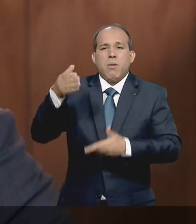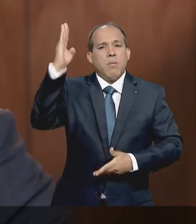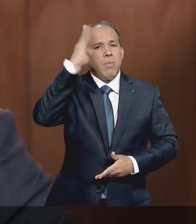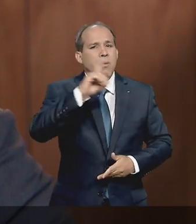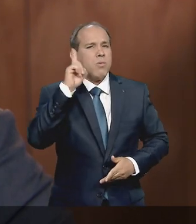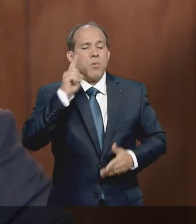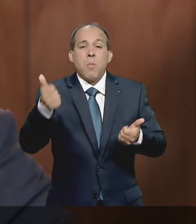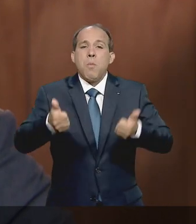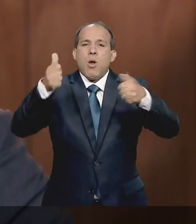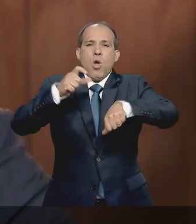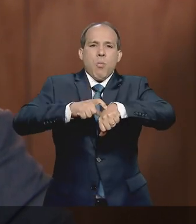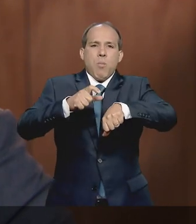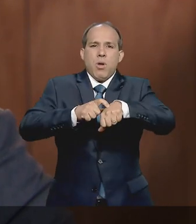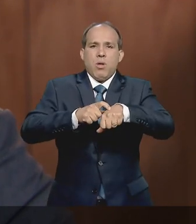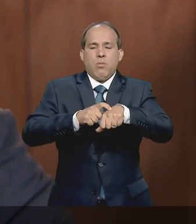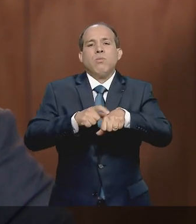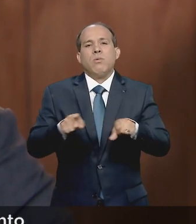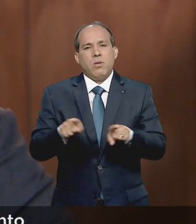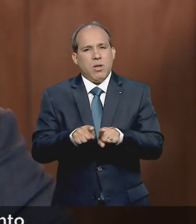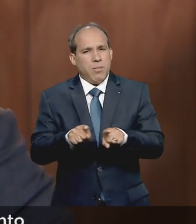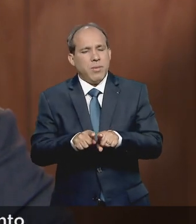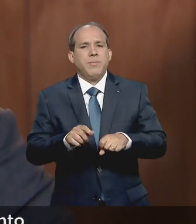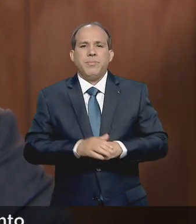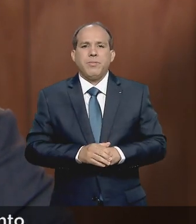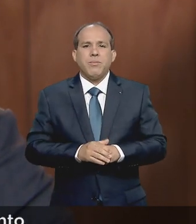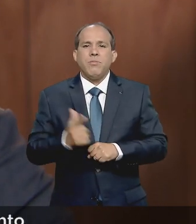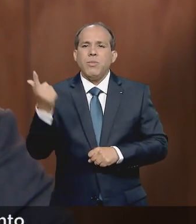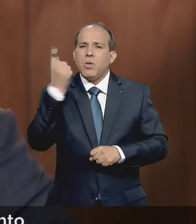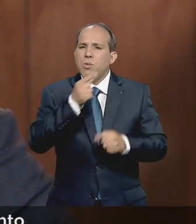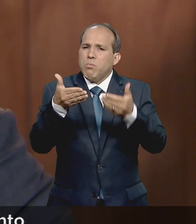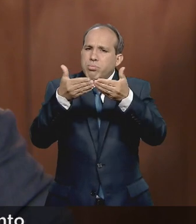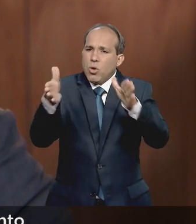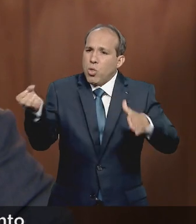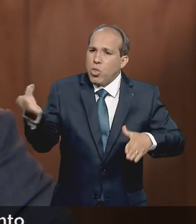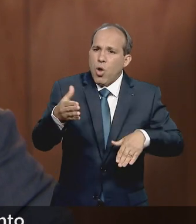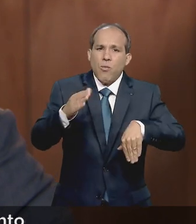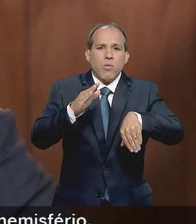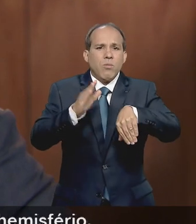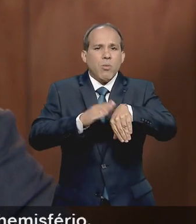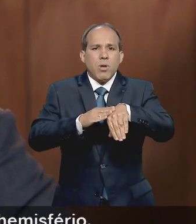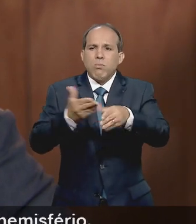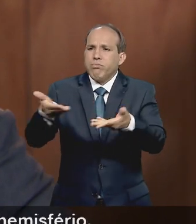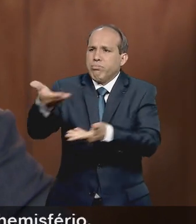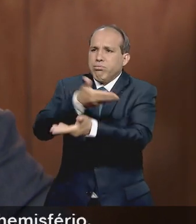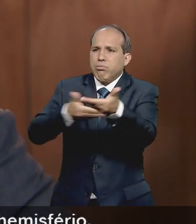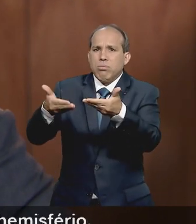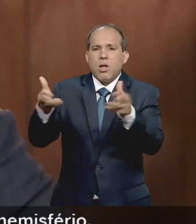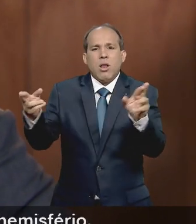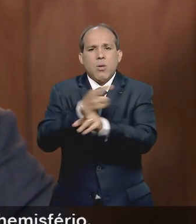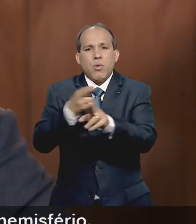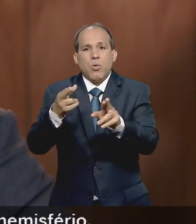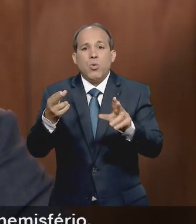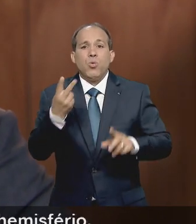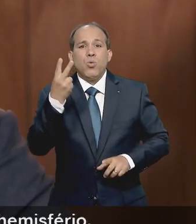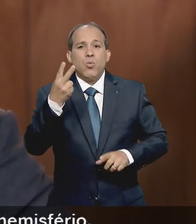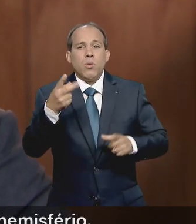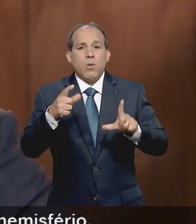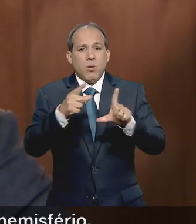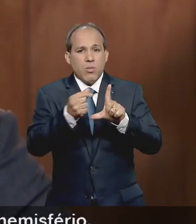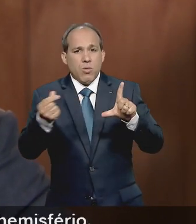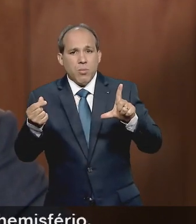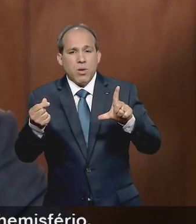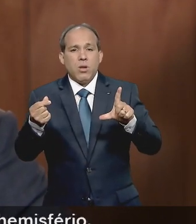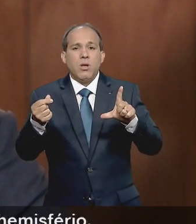Estados Unidos ao seu melhor momento e com isso inauguramos uma nova etapa do relacionamento entre as duas maiores economias e